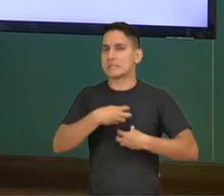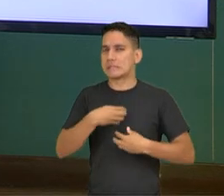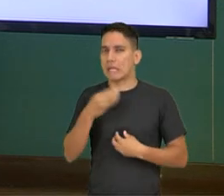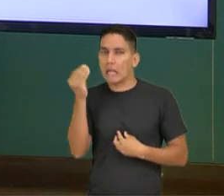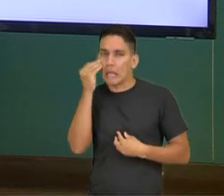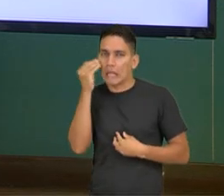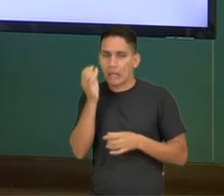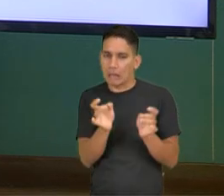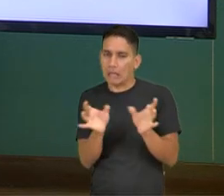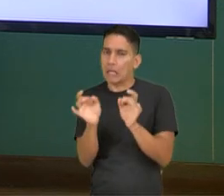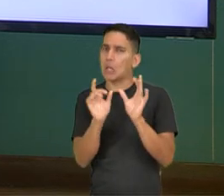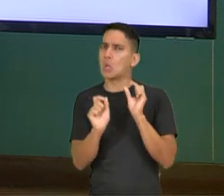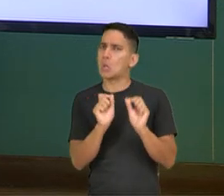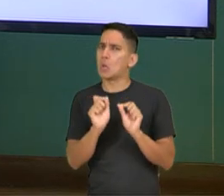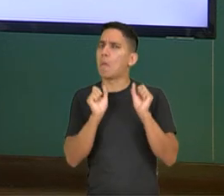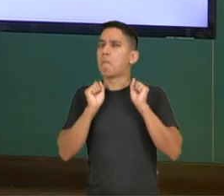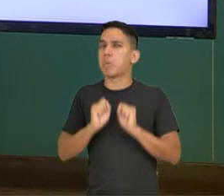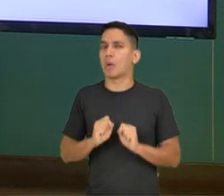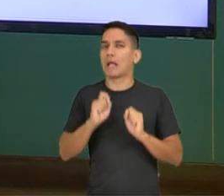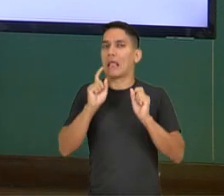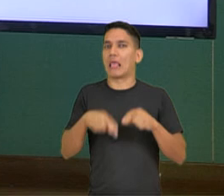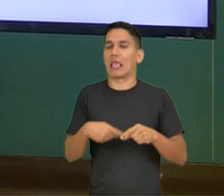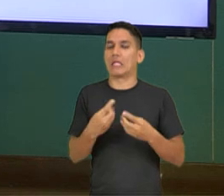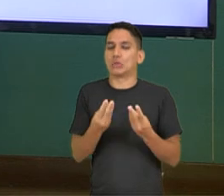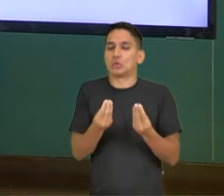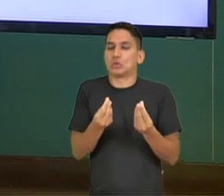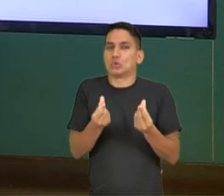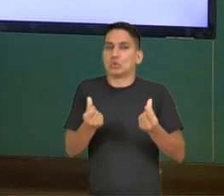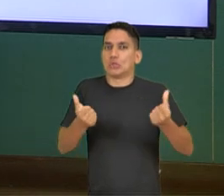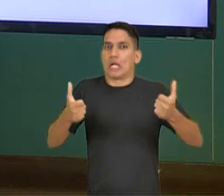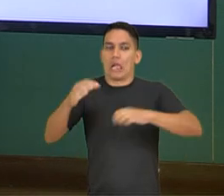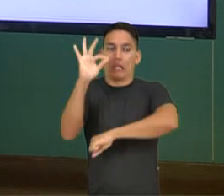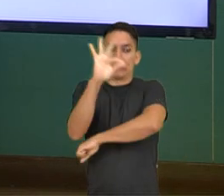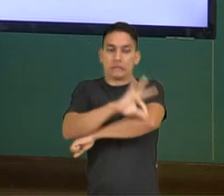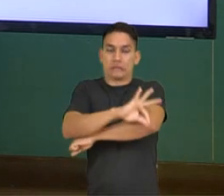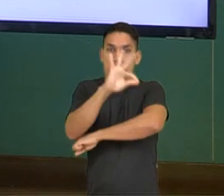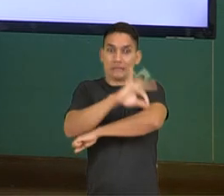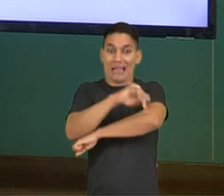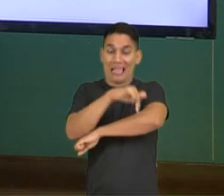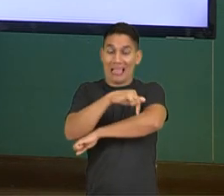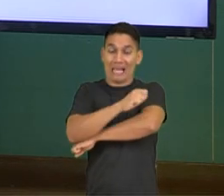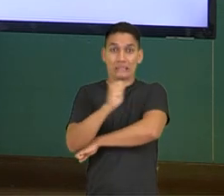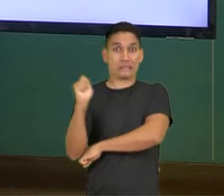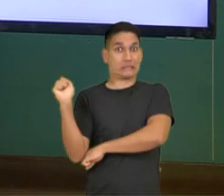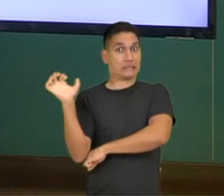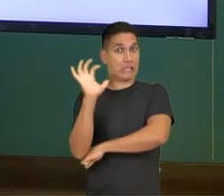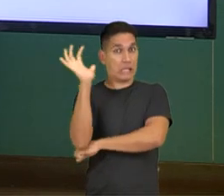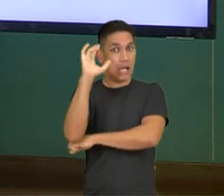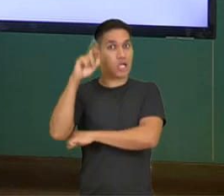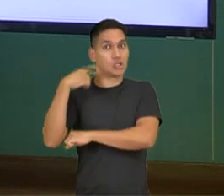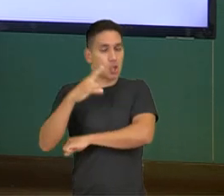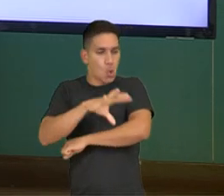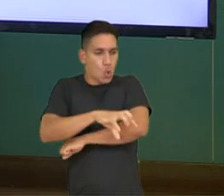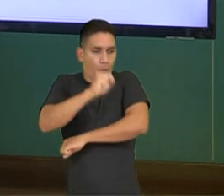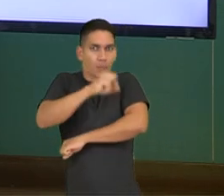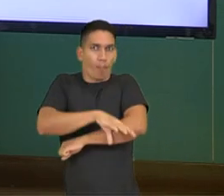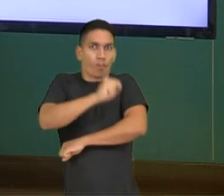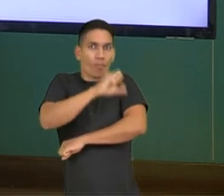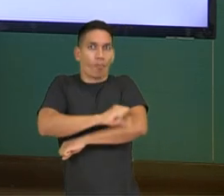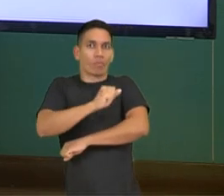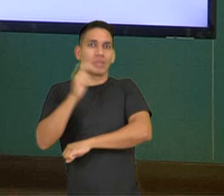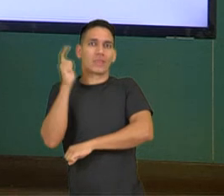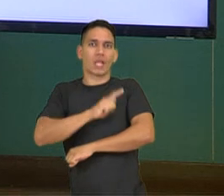comercial, poderíamos dizer um líquido sagrado, do qual nós extraímos a última gota e